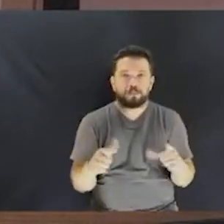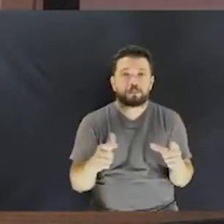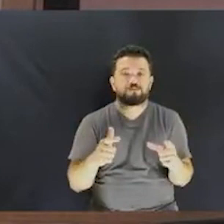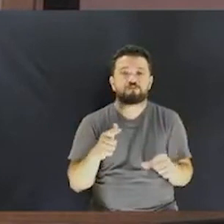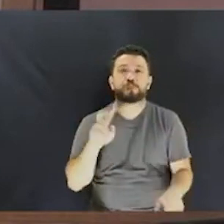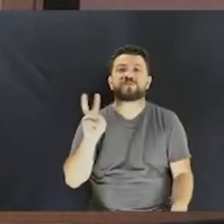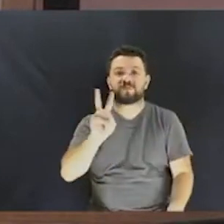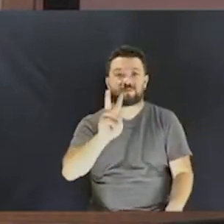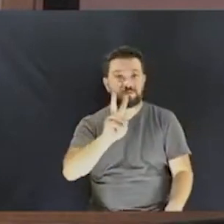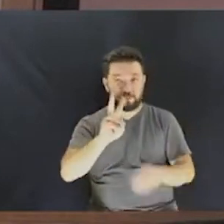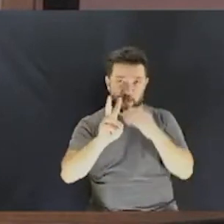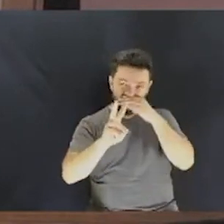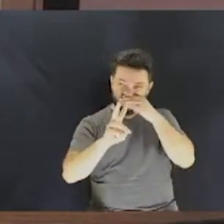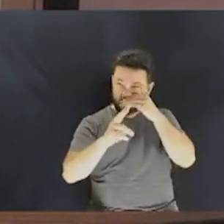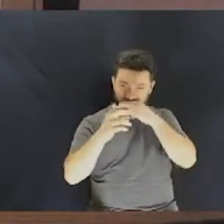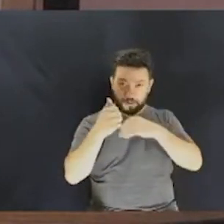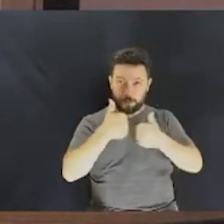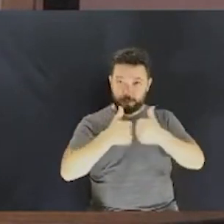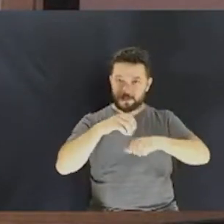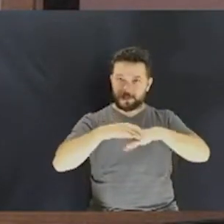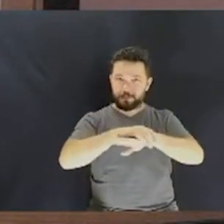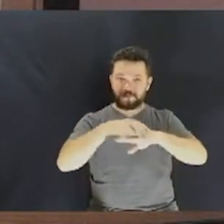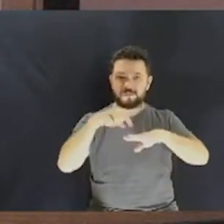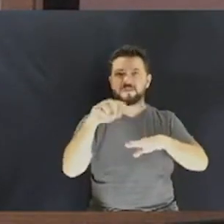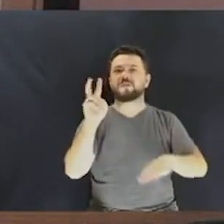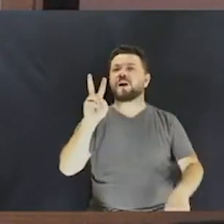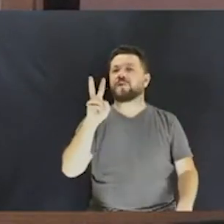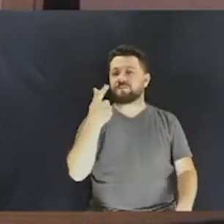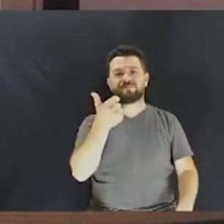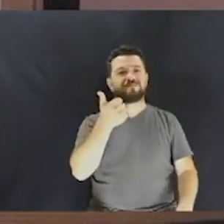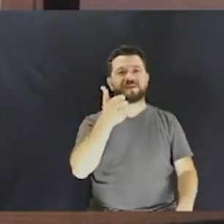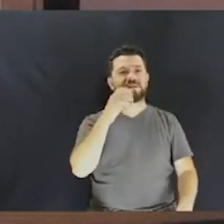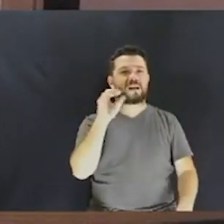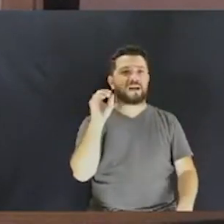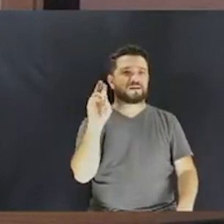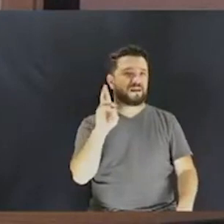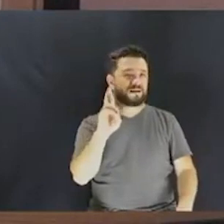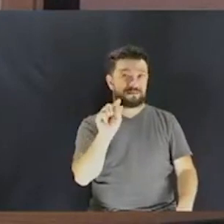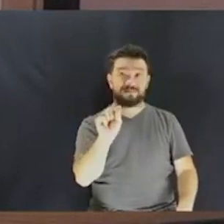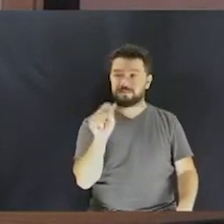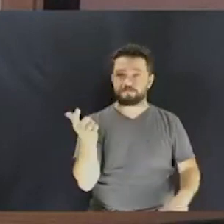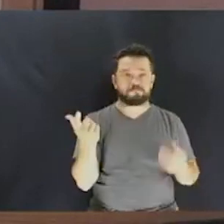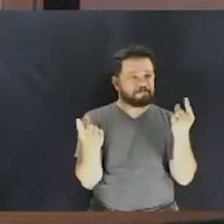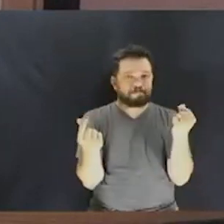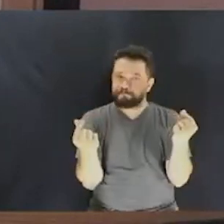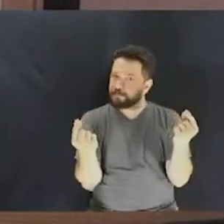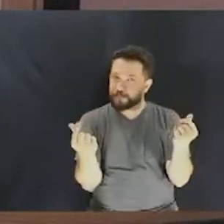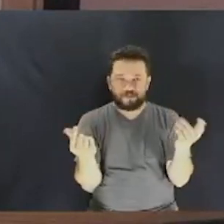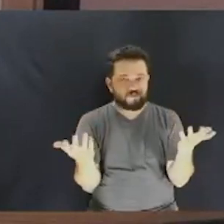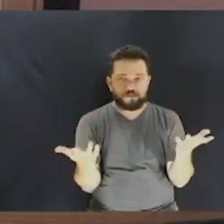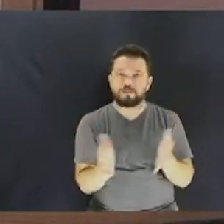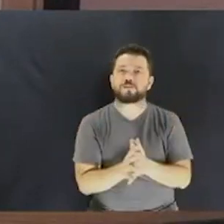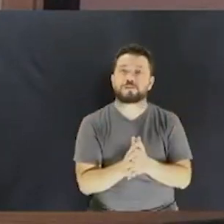torno de R$100, né, mas as pessoas não têm condições de comprar a chuteira. Então, essa banca do esporte é